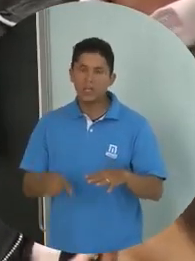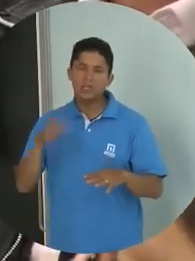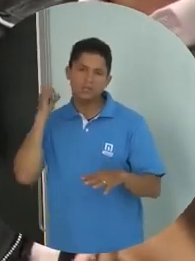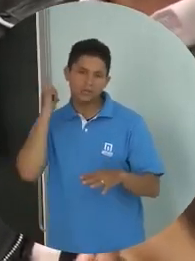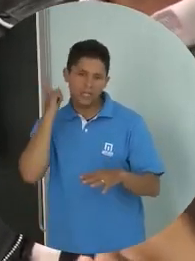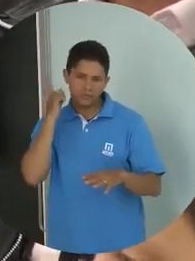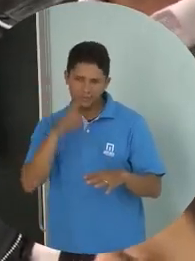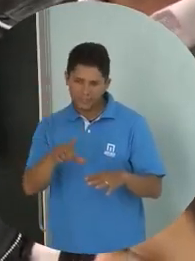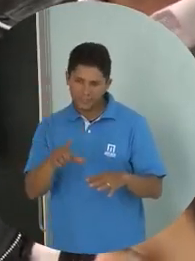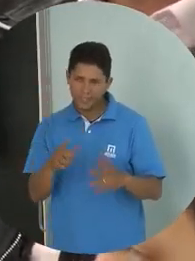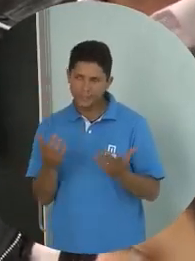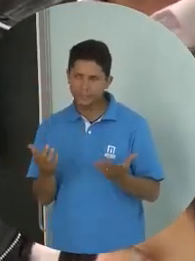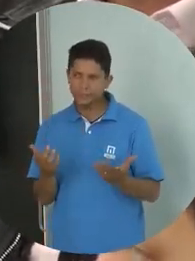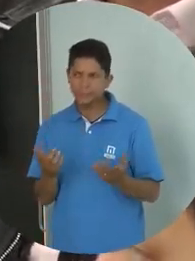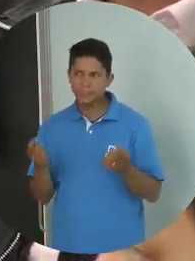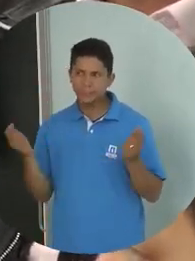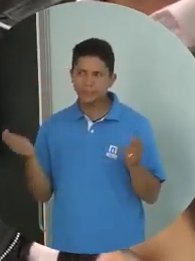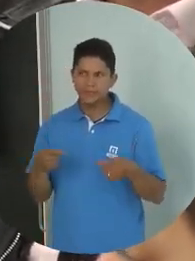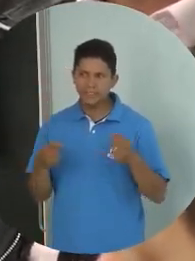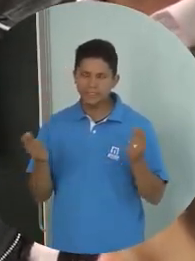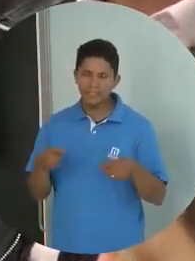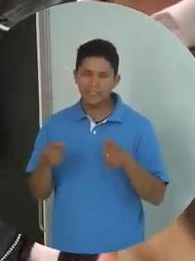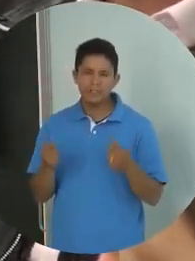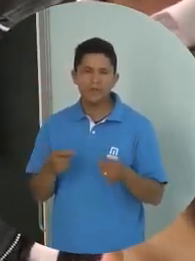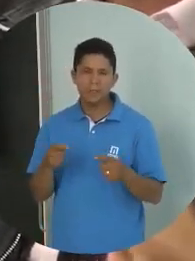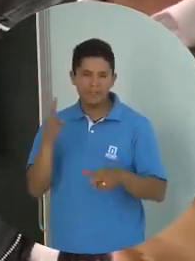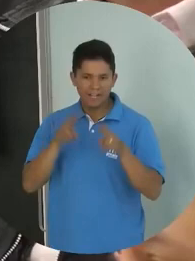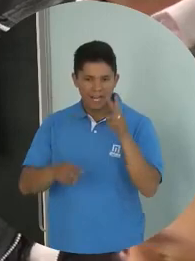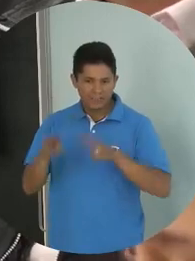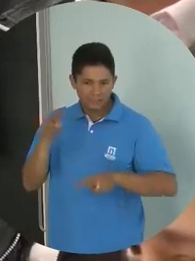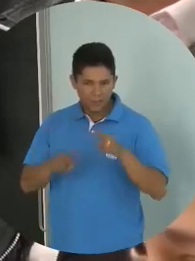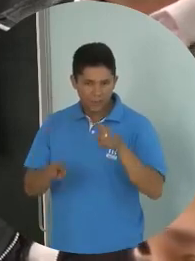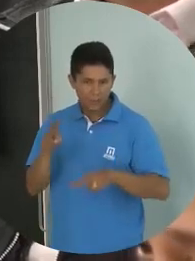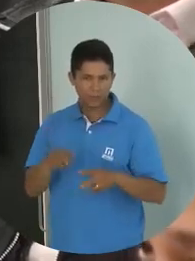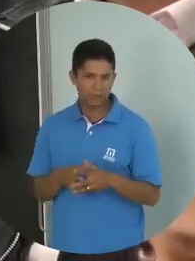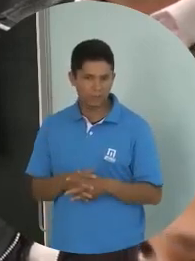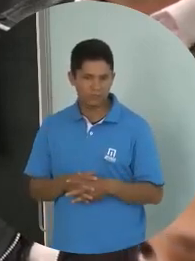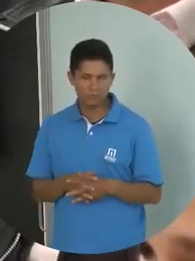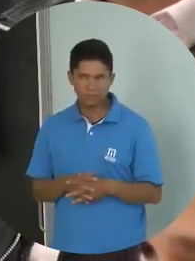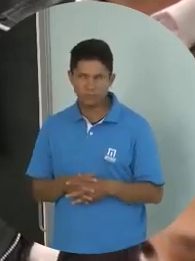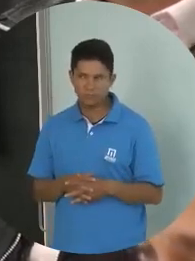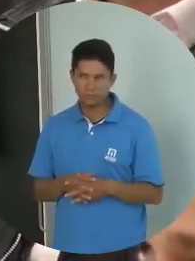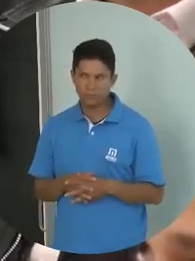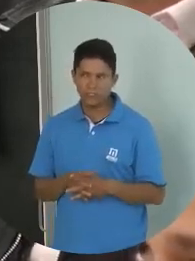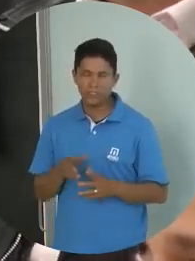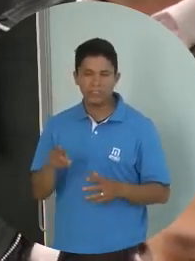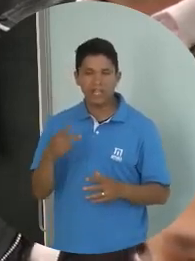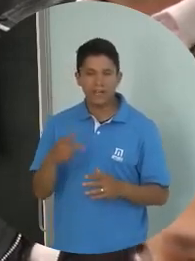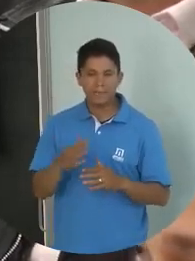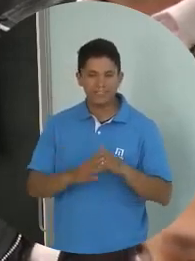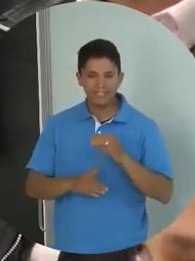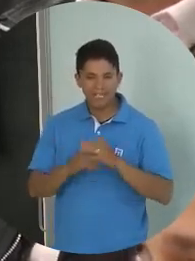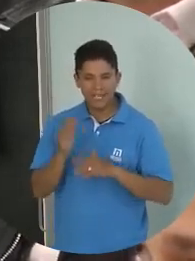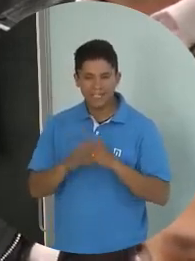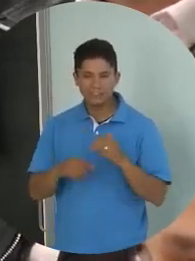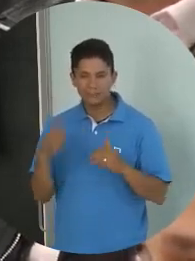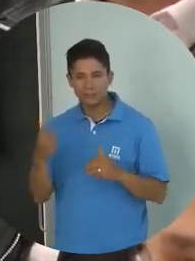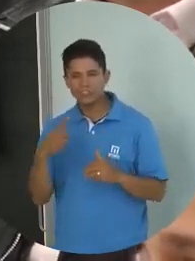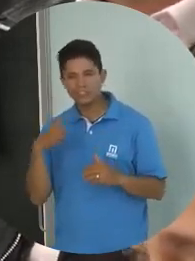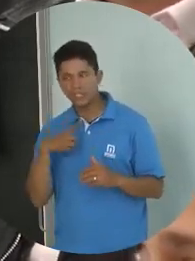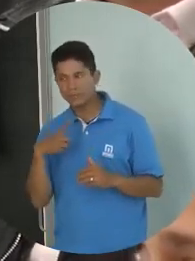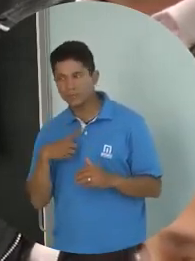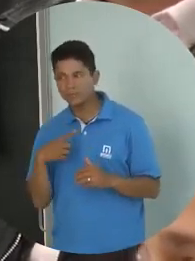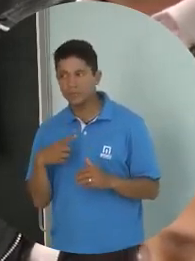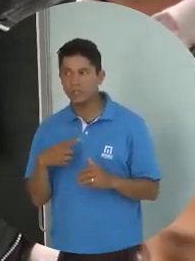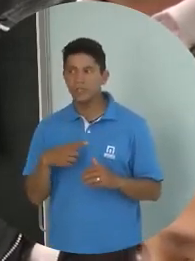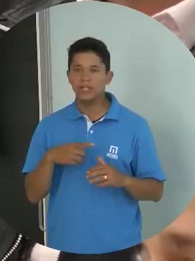poder fazer uma avaliação, né, da capacidade que nós temos e a capacidade que nós